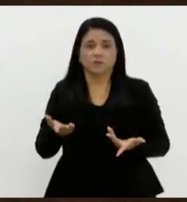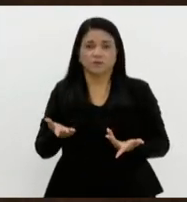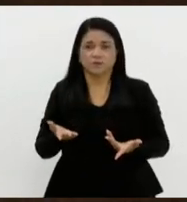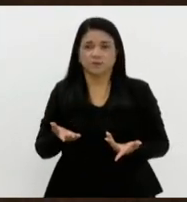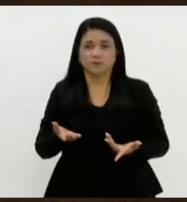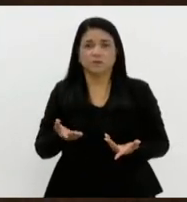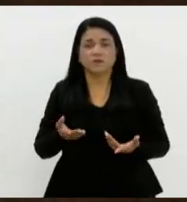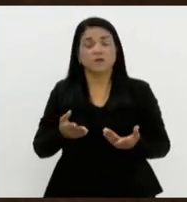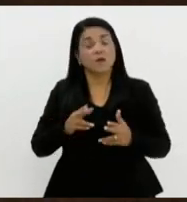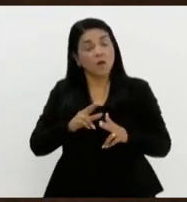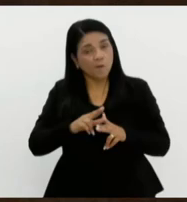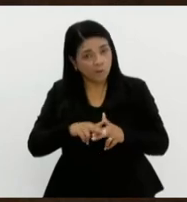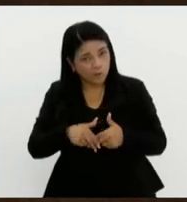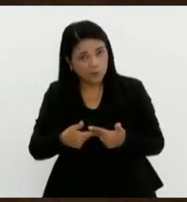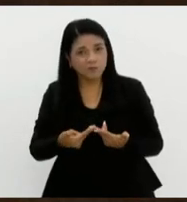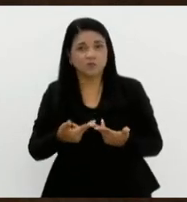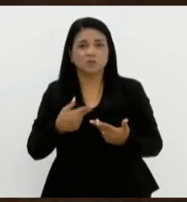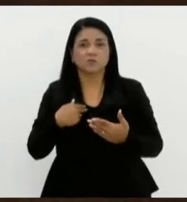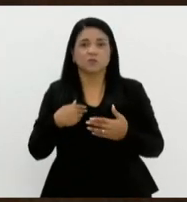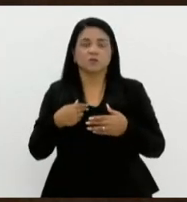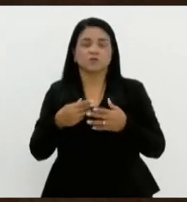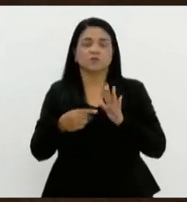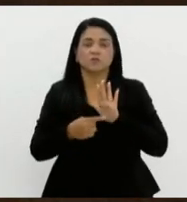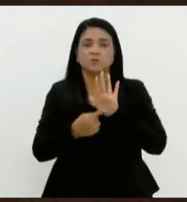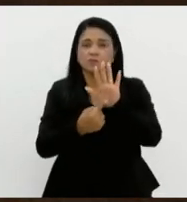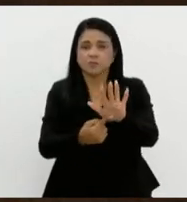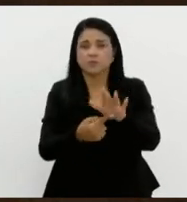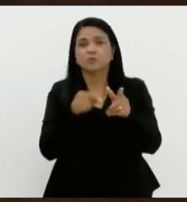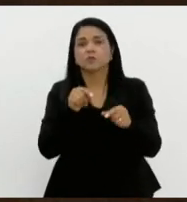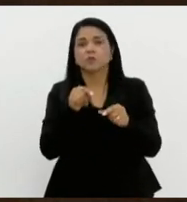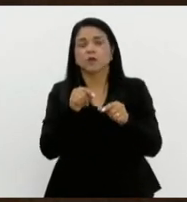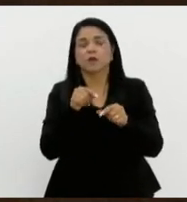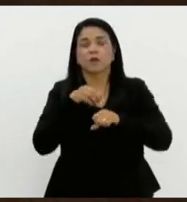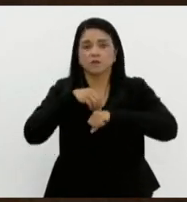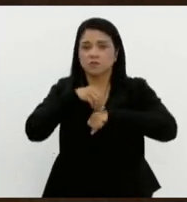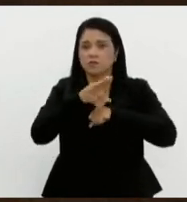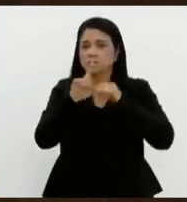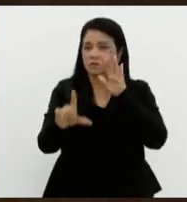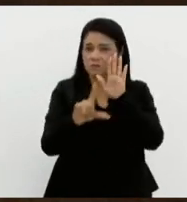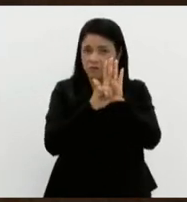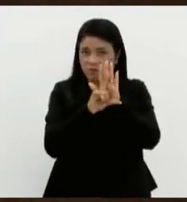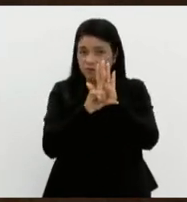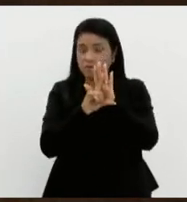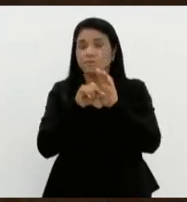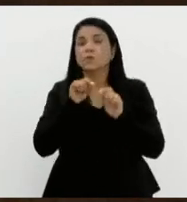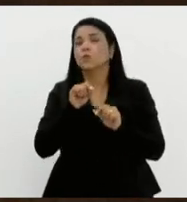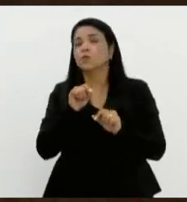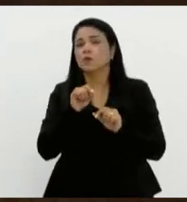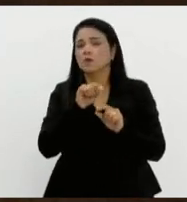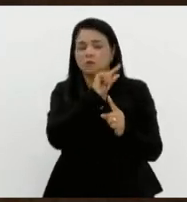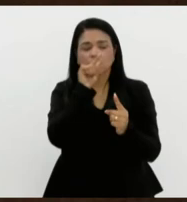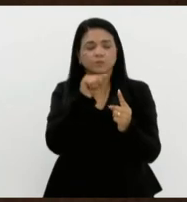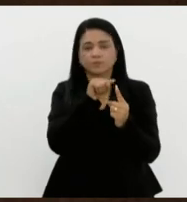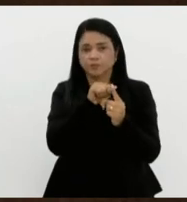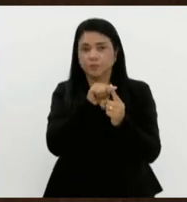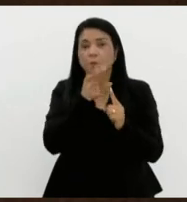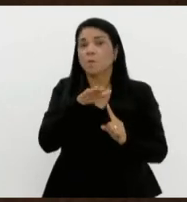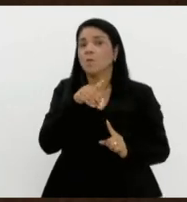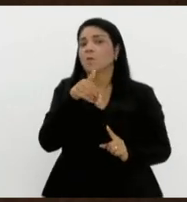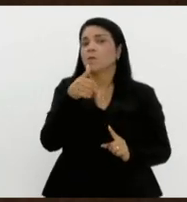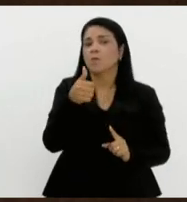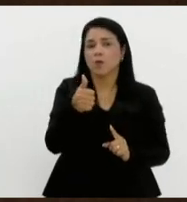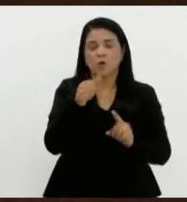a gente apresentou essa indicação legislativa com o intuito de fazer com que seja melhorada